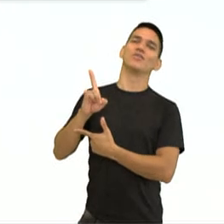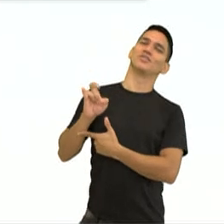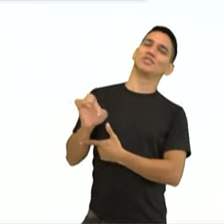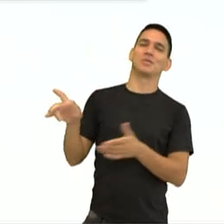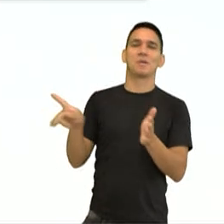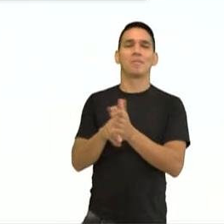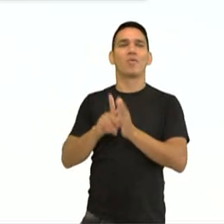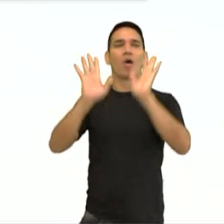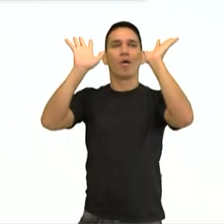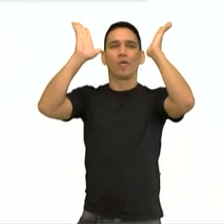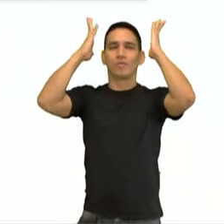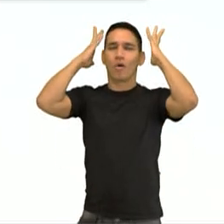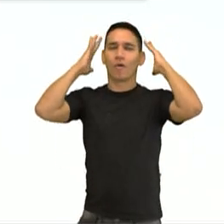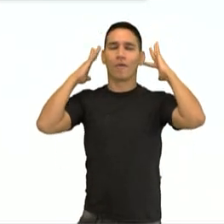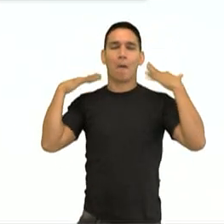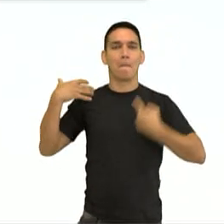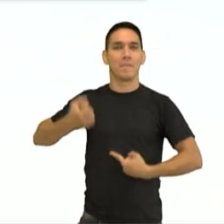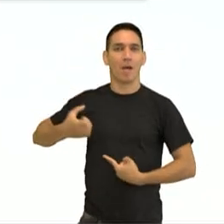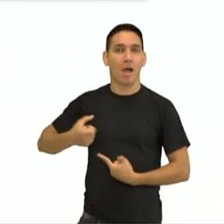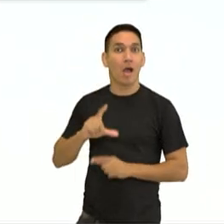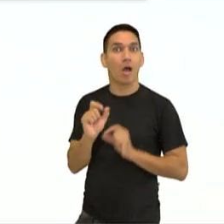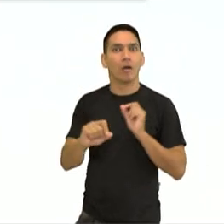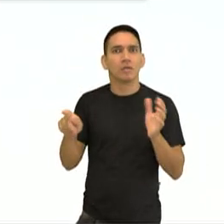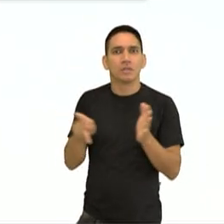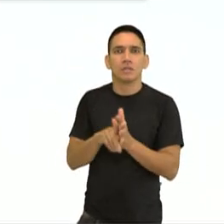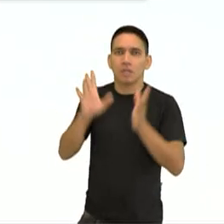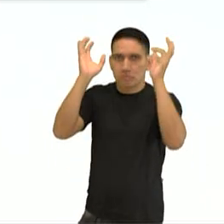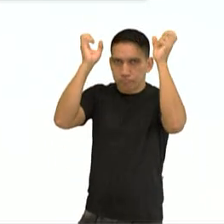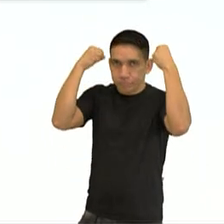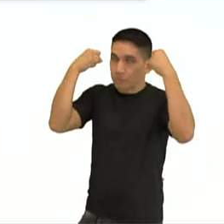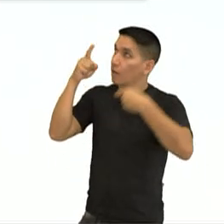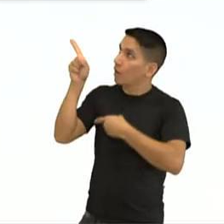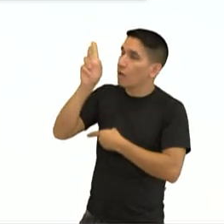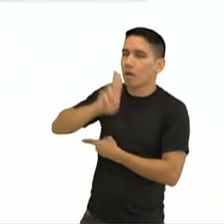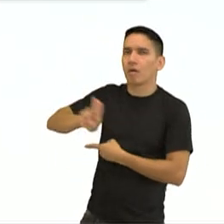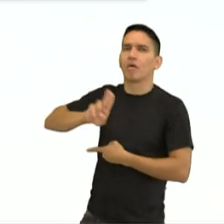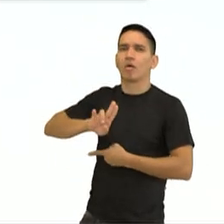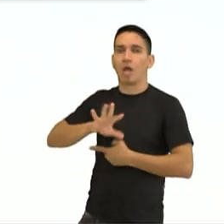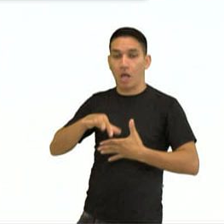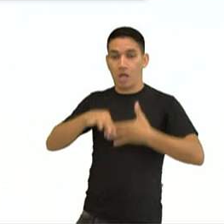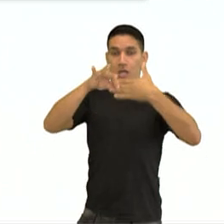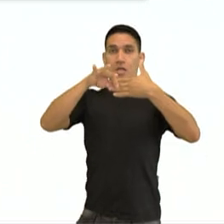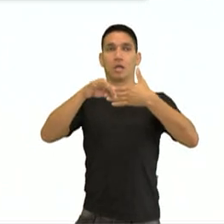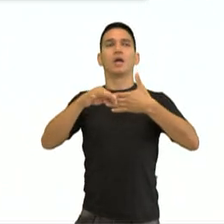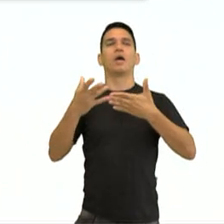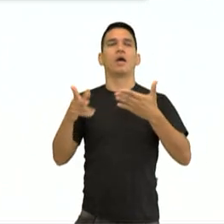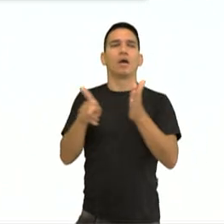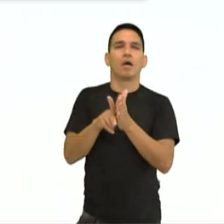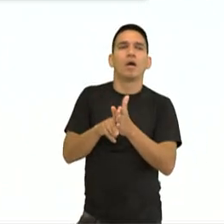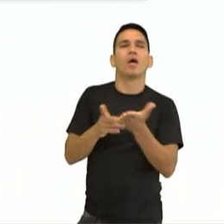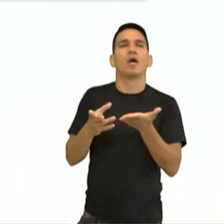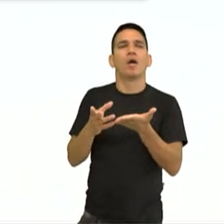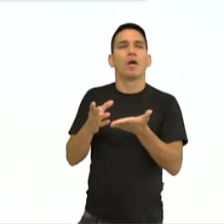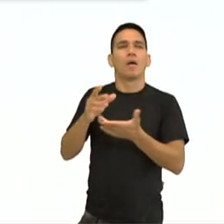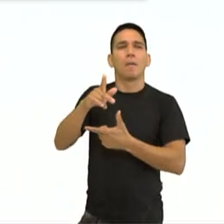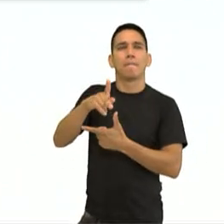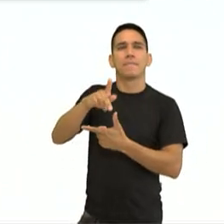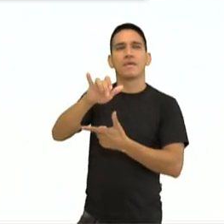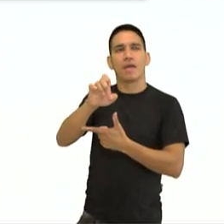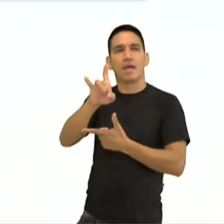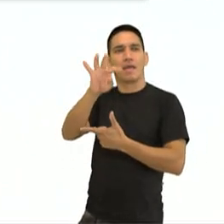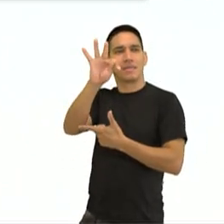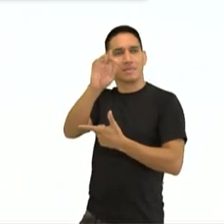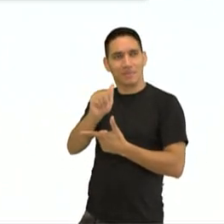peruca branca, mas não era. Ele foi regente do conservatório Ospedale della Pietà, onde conheceu Anna